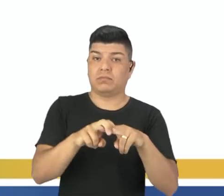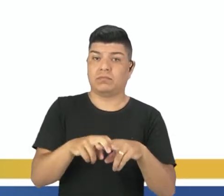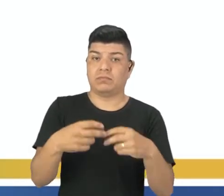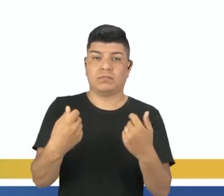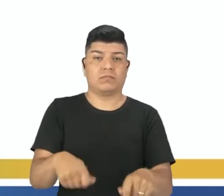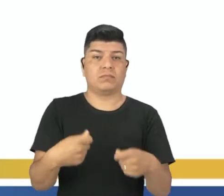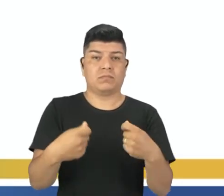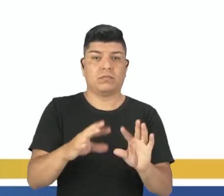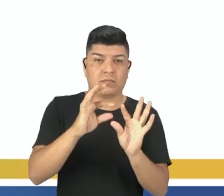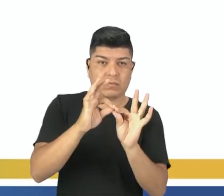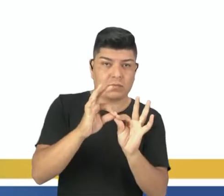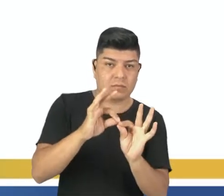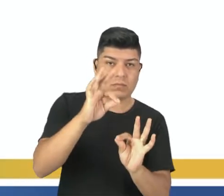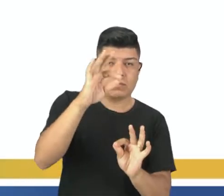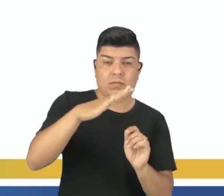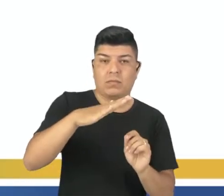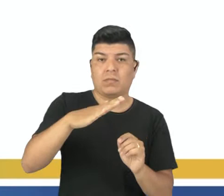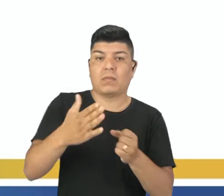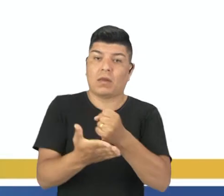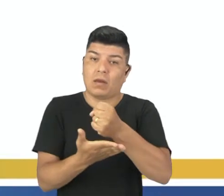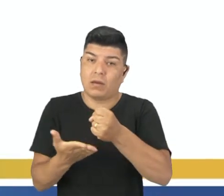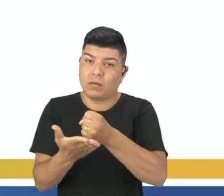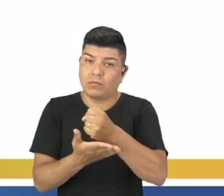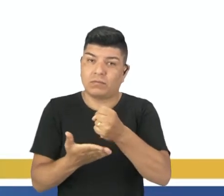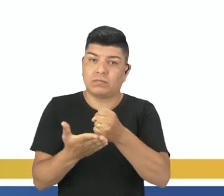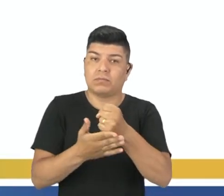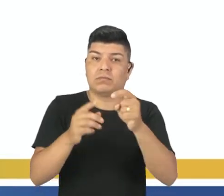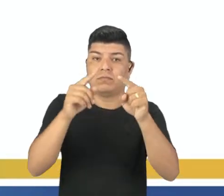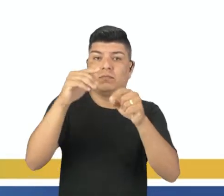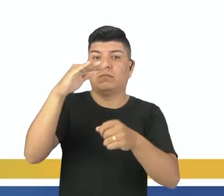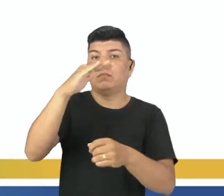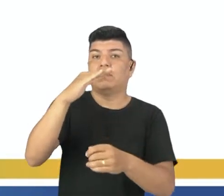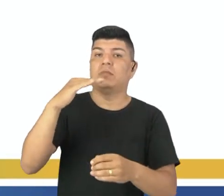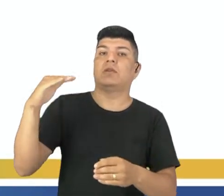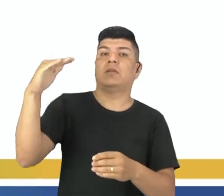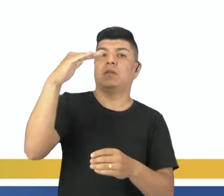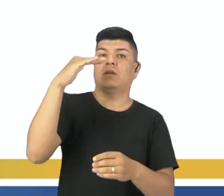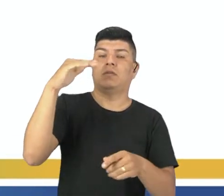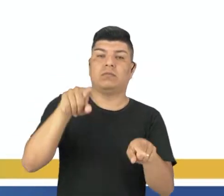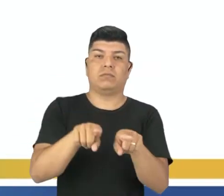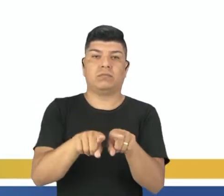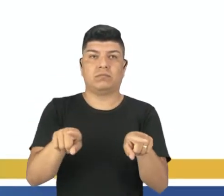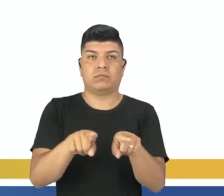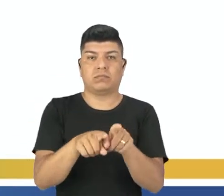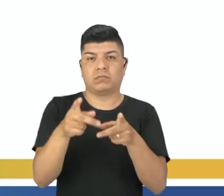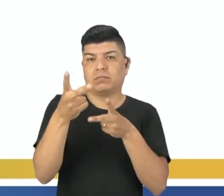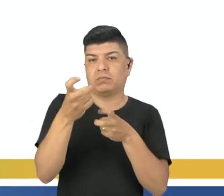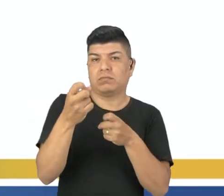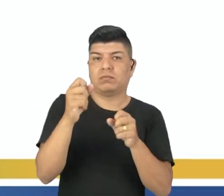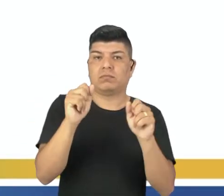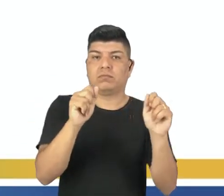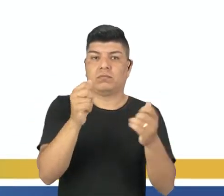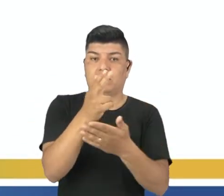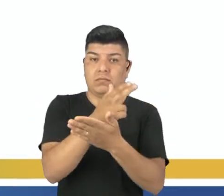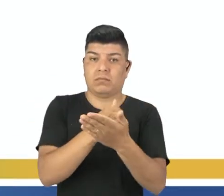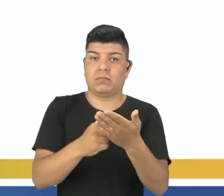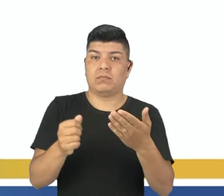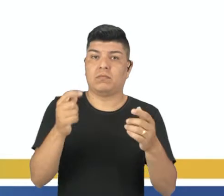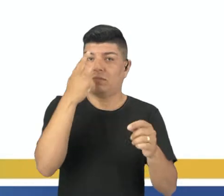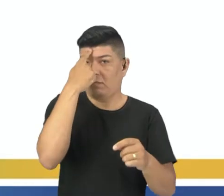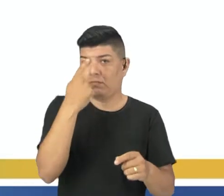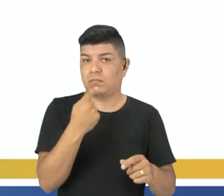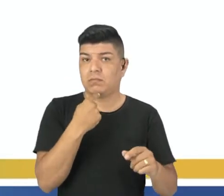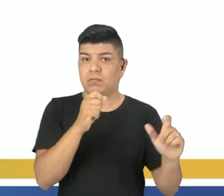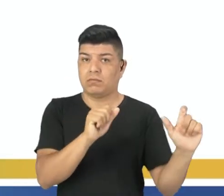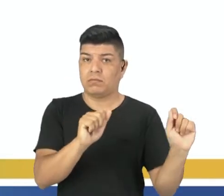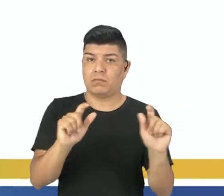necessitamos aí da medida da base do Triângulo né e da altura relativa a essa base Então vamos observar na figura observa